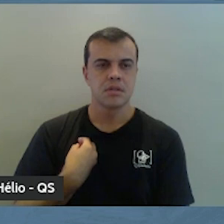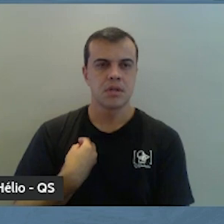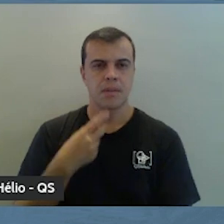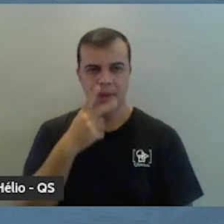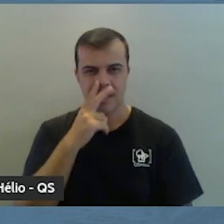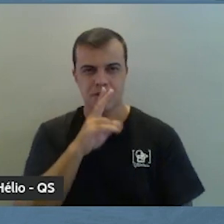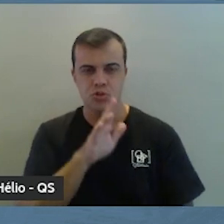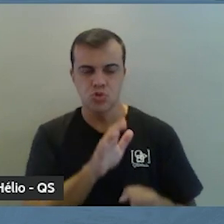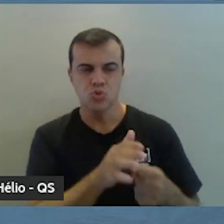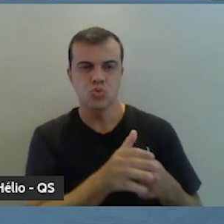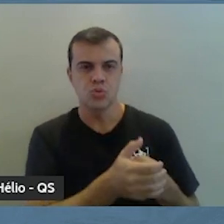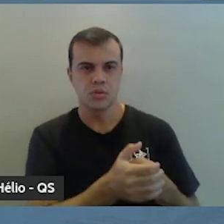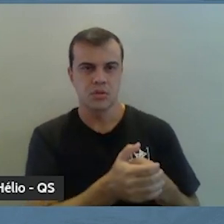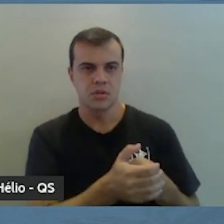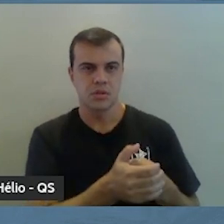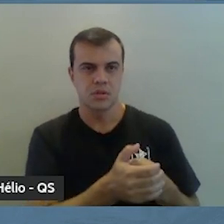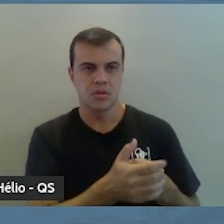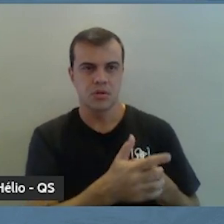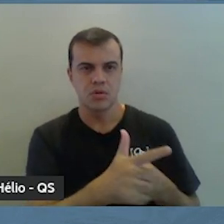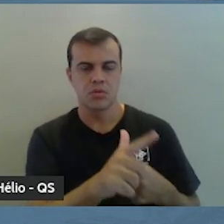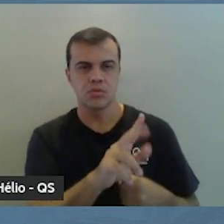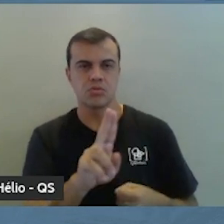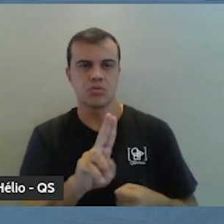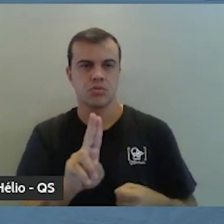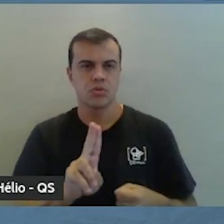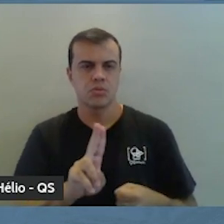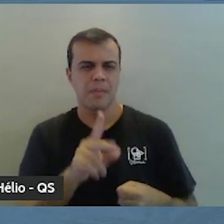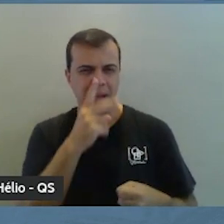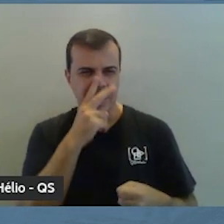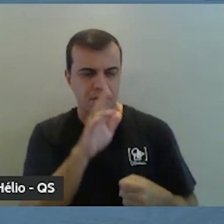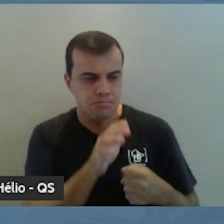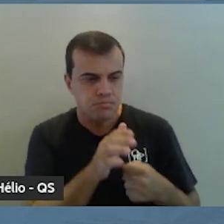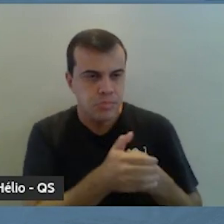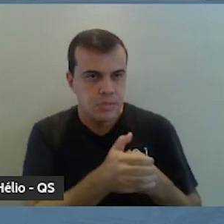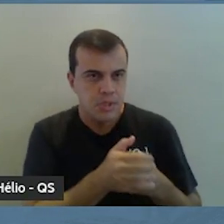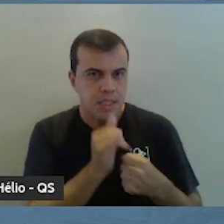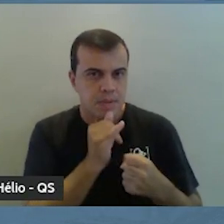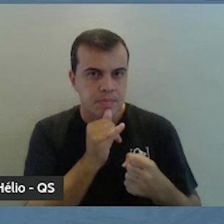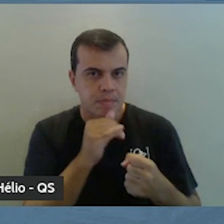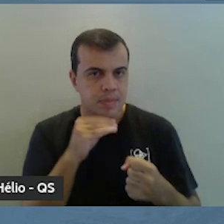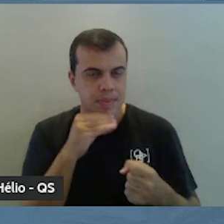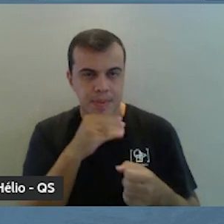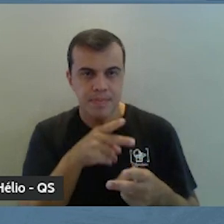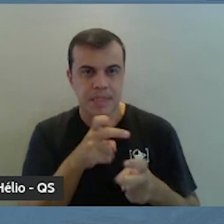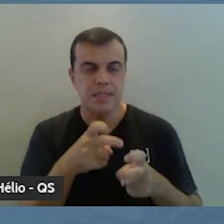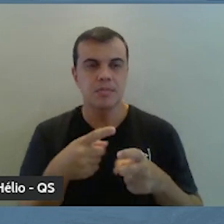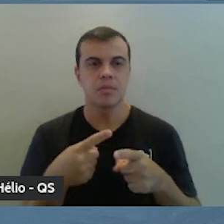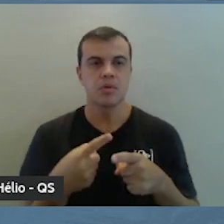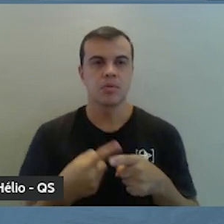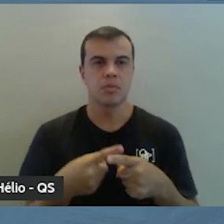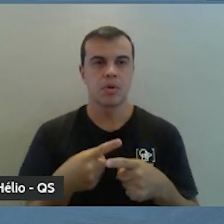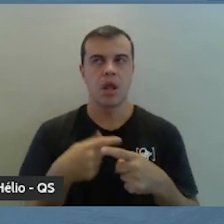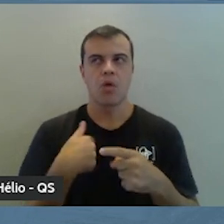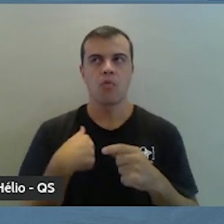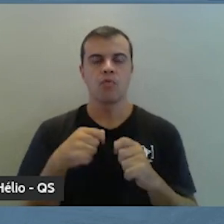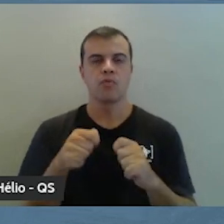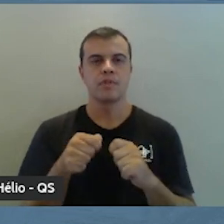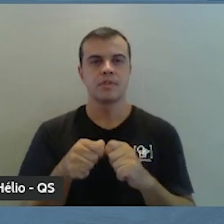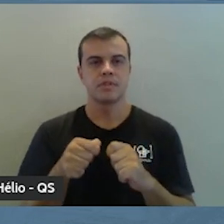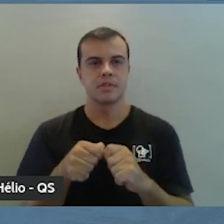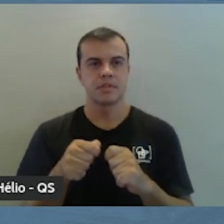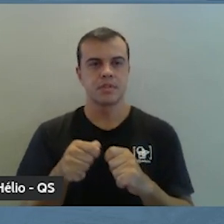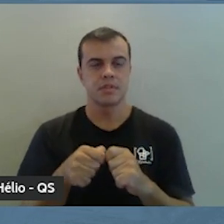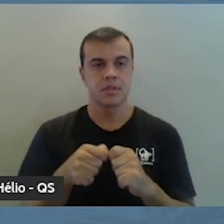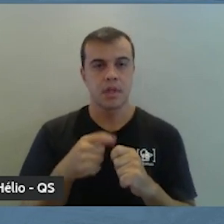ofuscada diante dos nomes consagrados, e vocês vão reparar no final uma coisa, que eu fiz questão